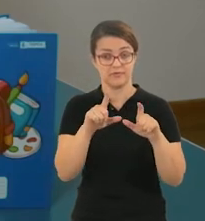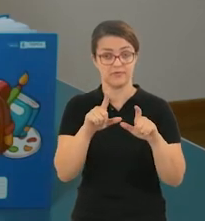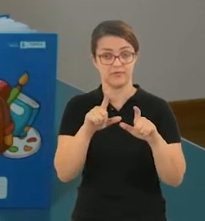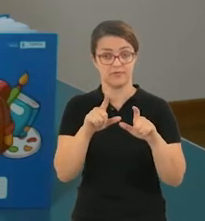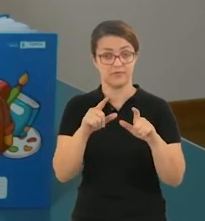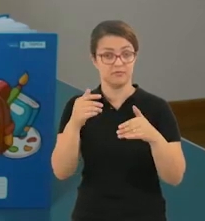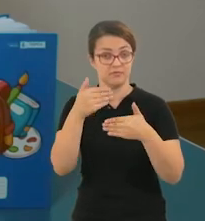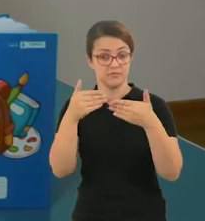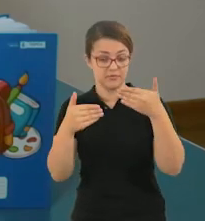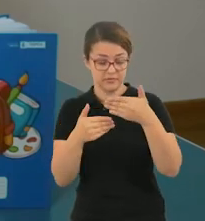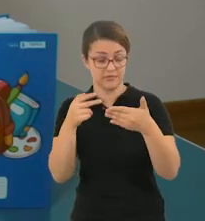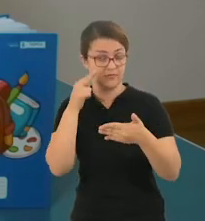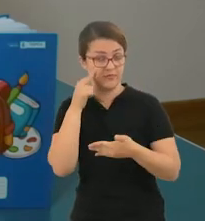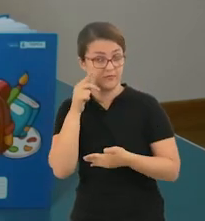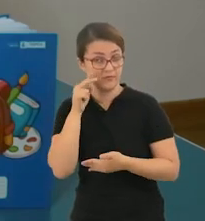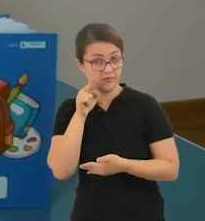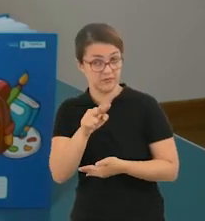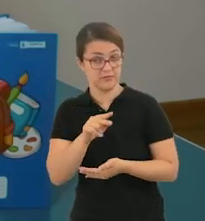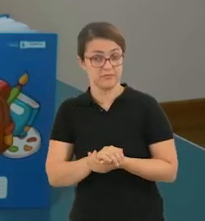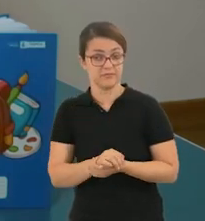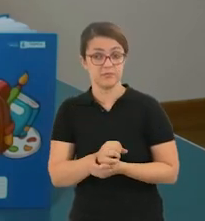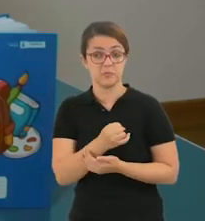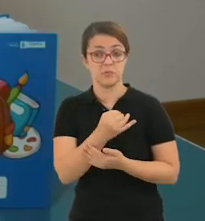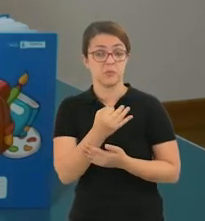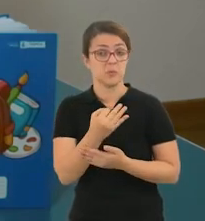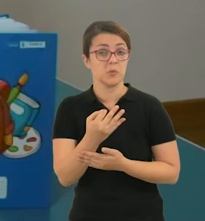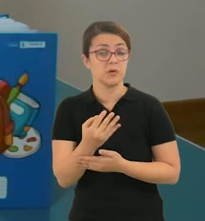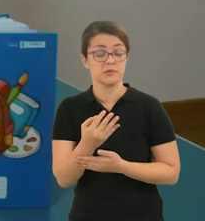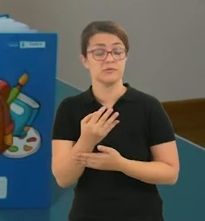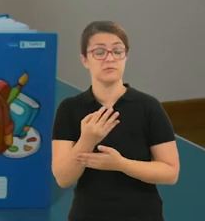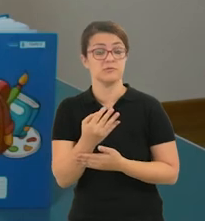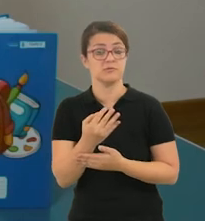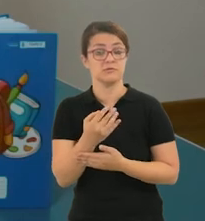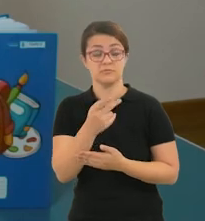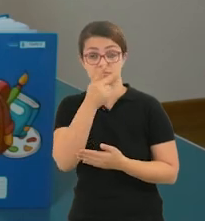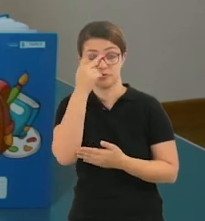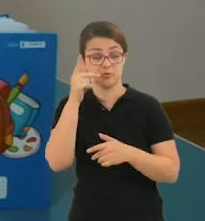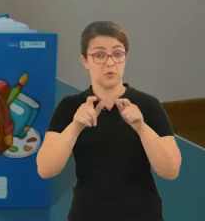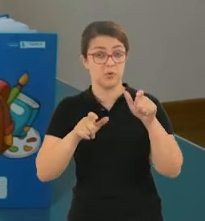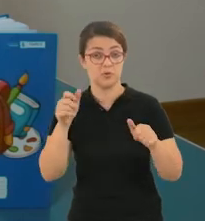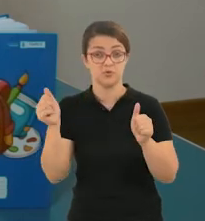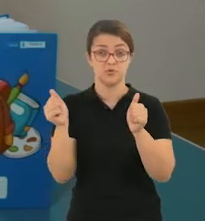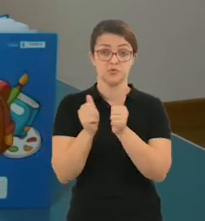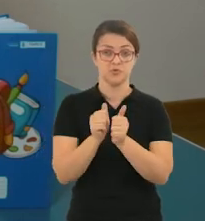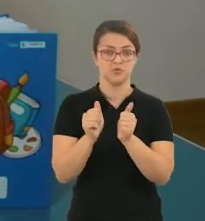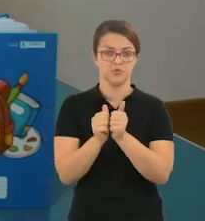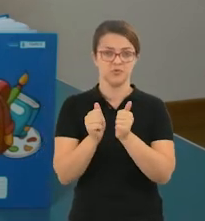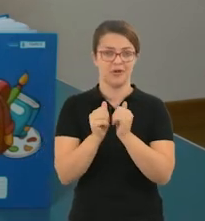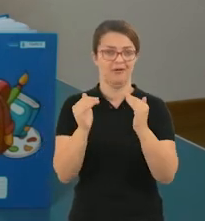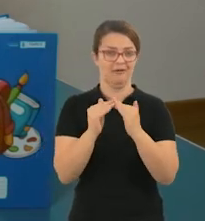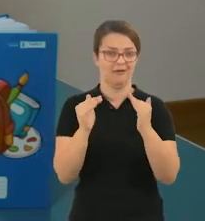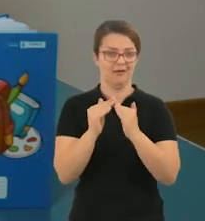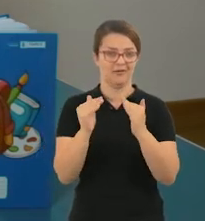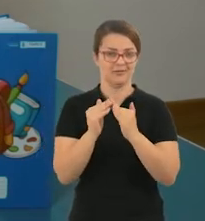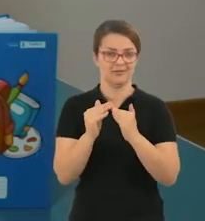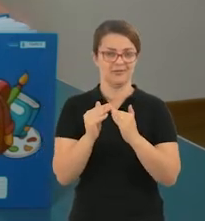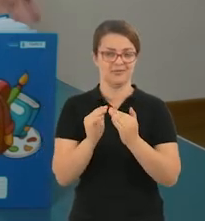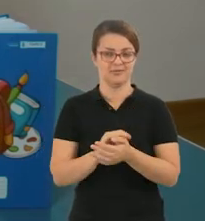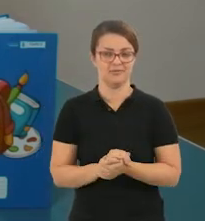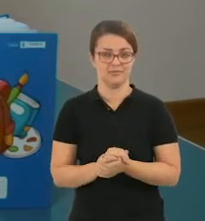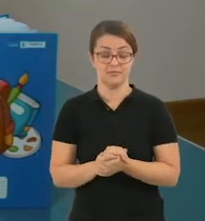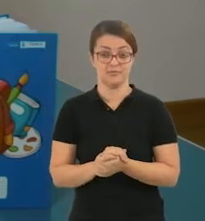que estavam no slide anterior? Quantas pessoas moram com você? Tudo isso vão responder no